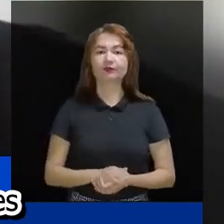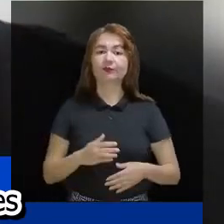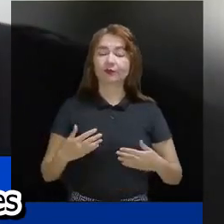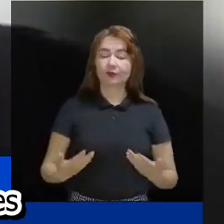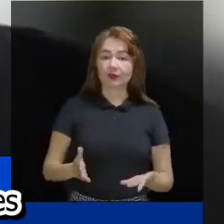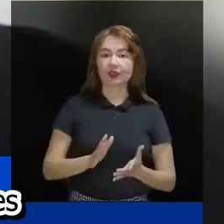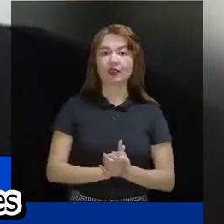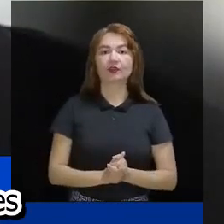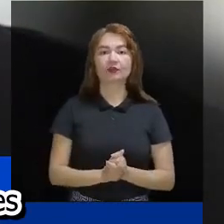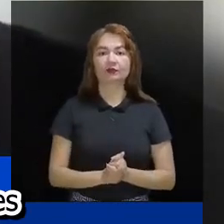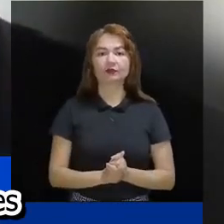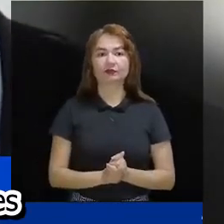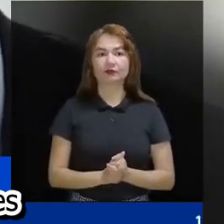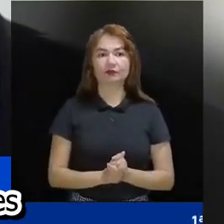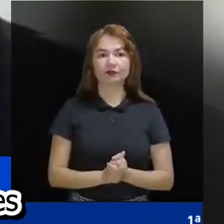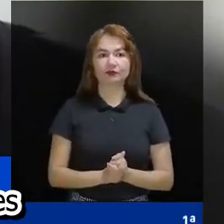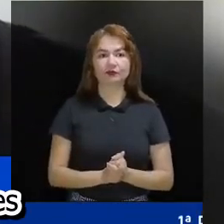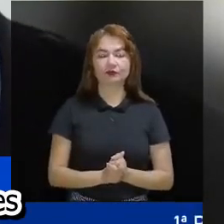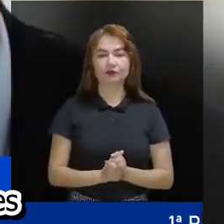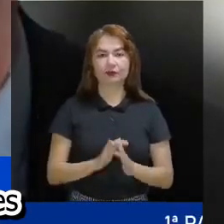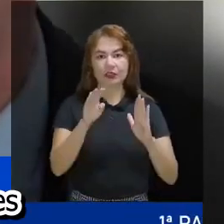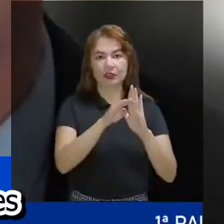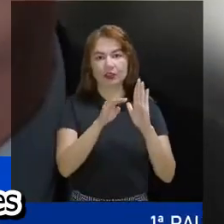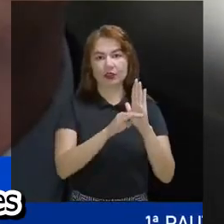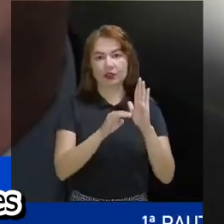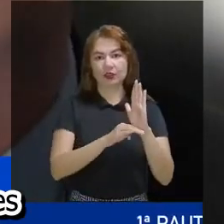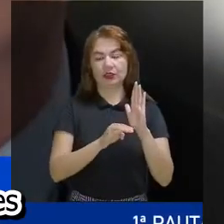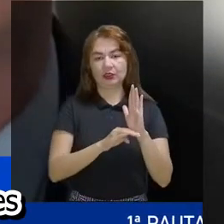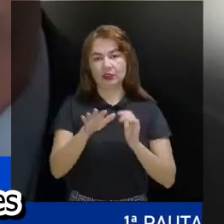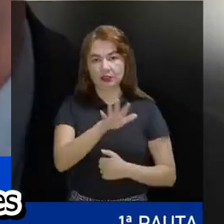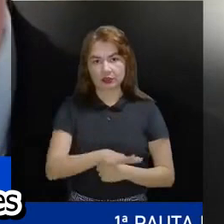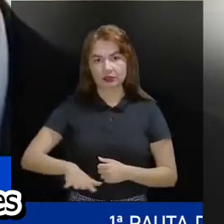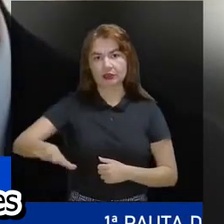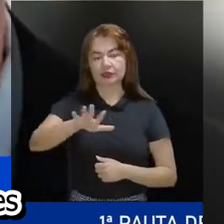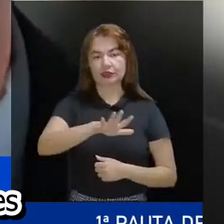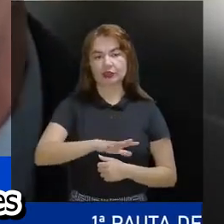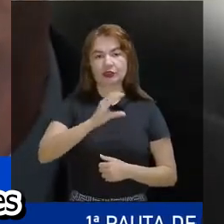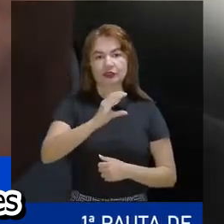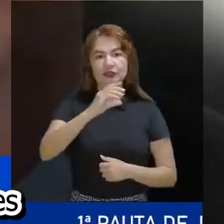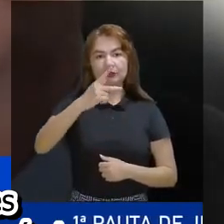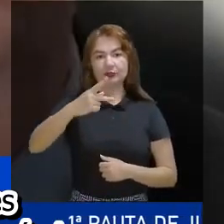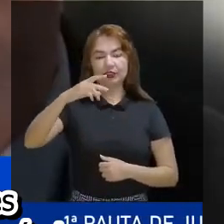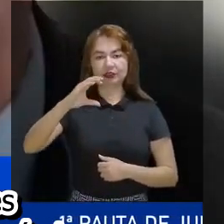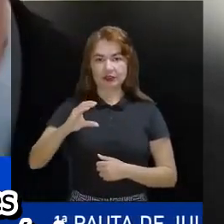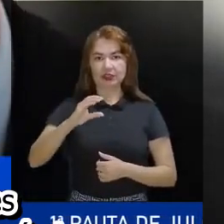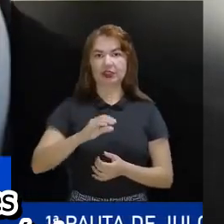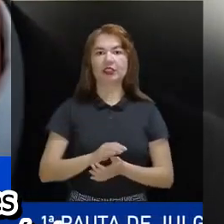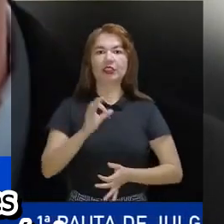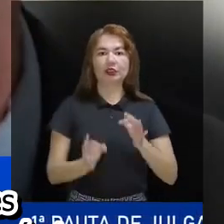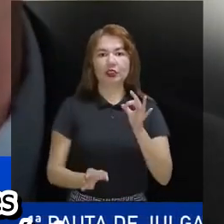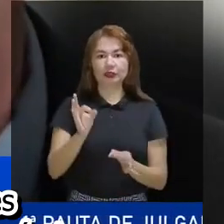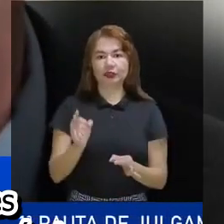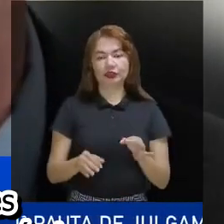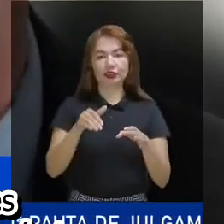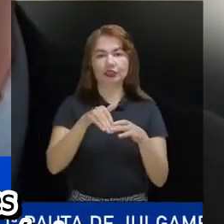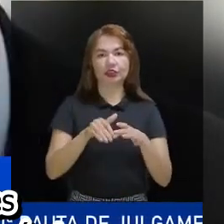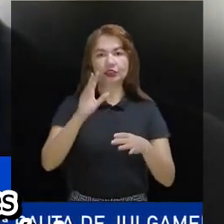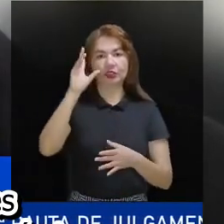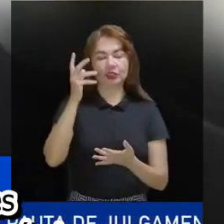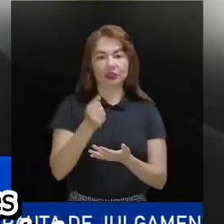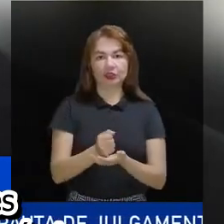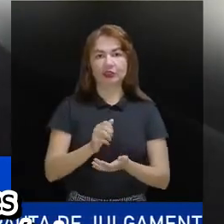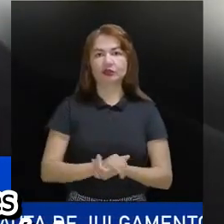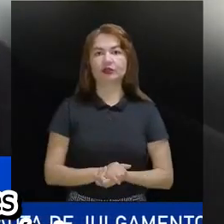Nos termos da norma que estabelece diretrizes gerais para a aplicação do Código de Processo Civil no âmbito da Justiça Eleitoral, as